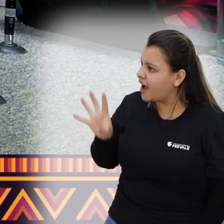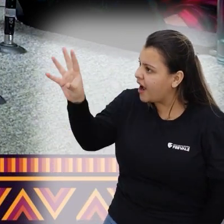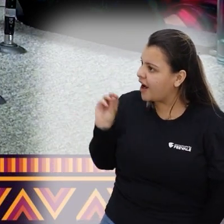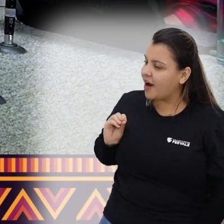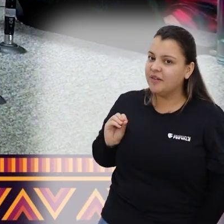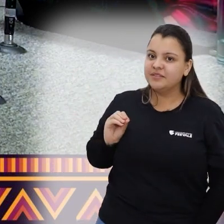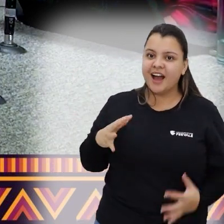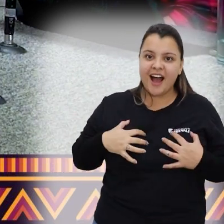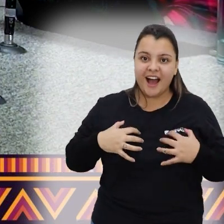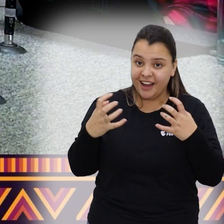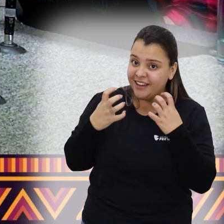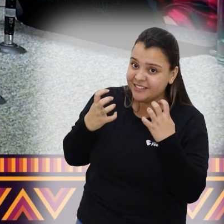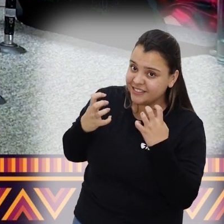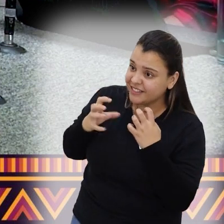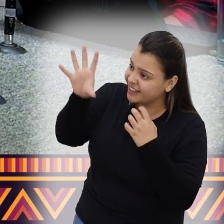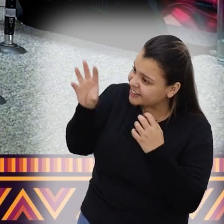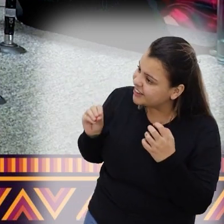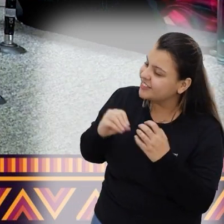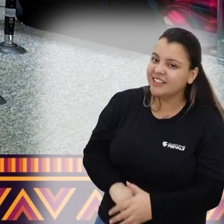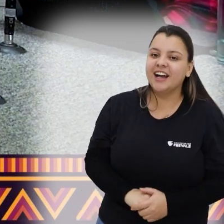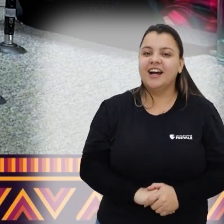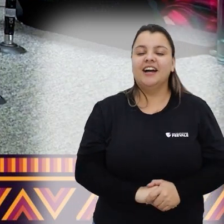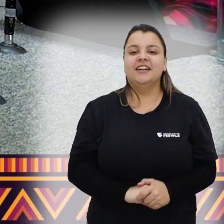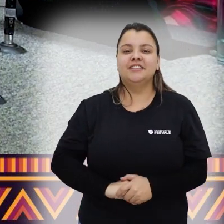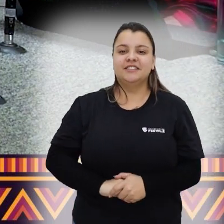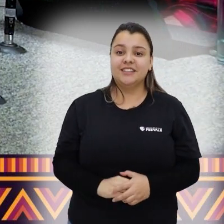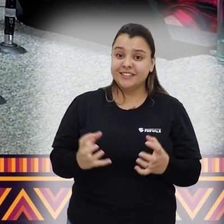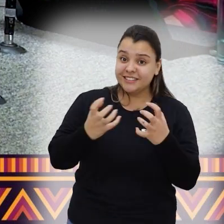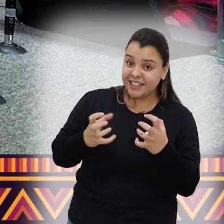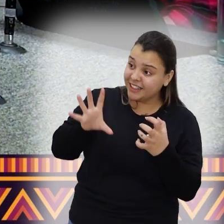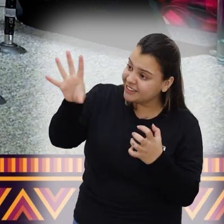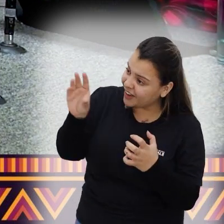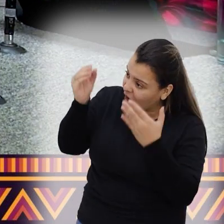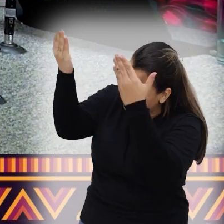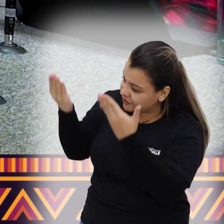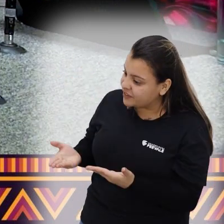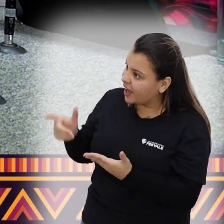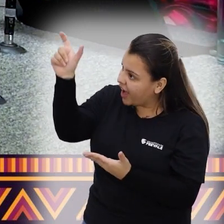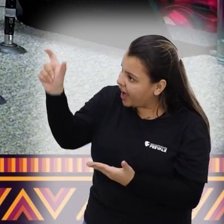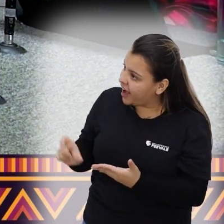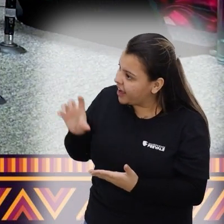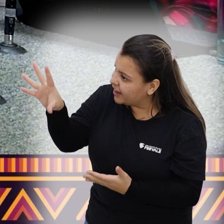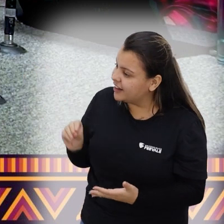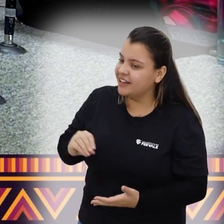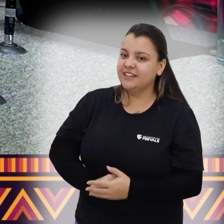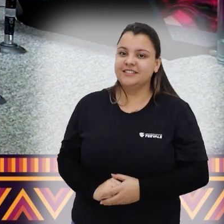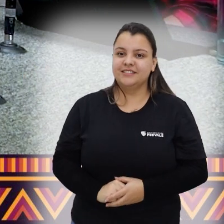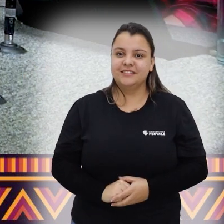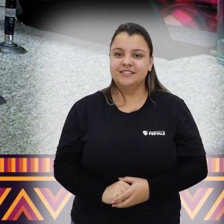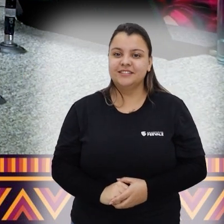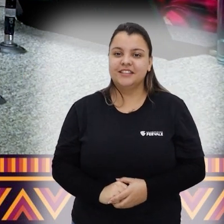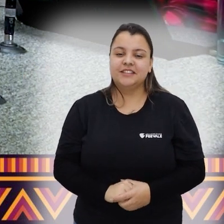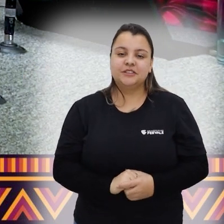dia no restaurante e ser esse cara. Olha só. Eu quero ser esse cara, porque não, hoje é tu que é o cara aqui.